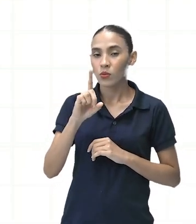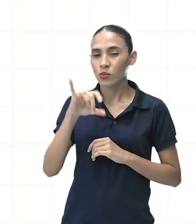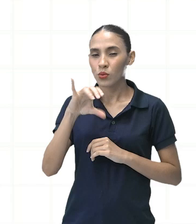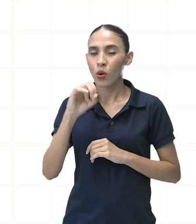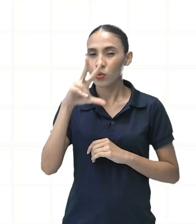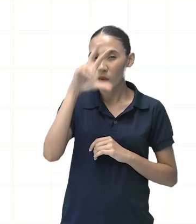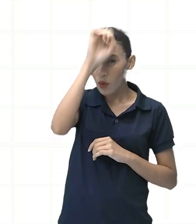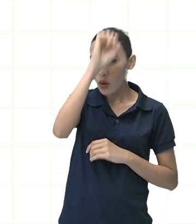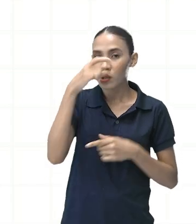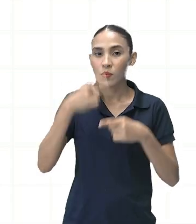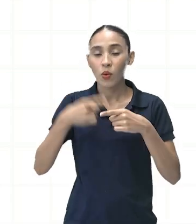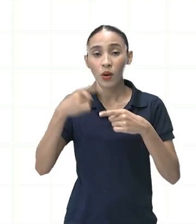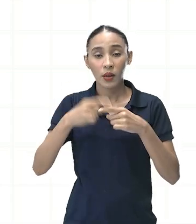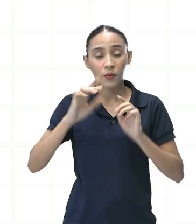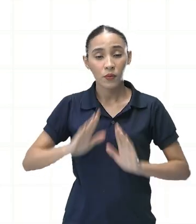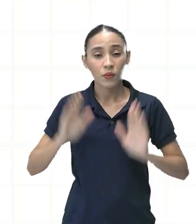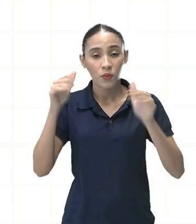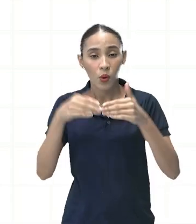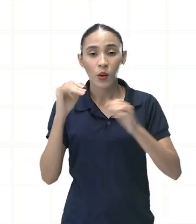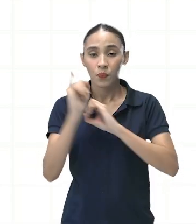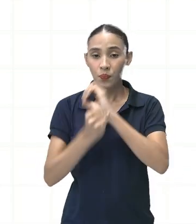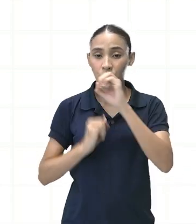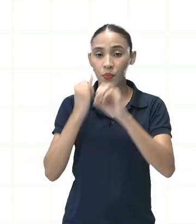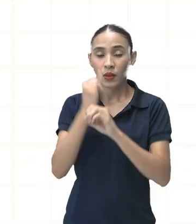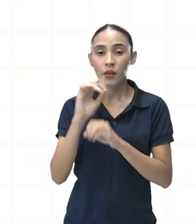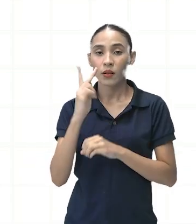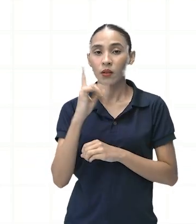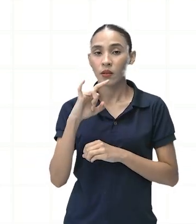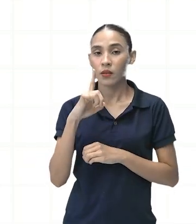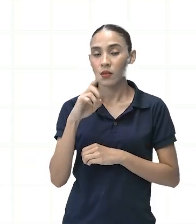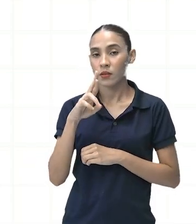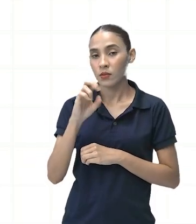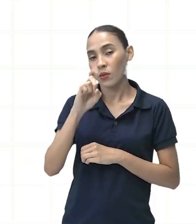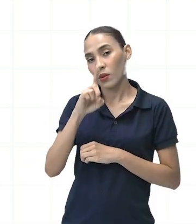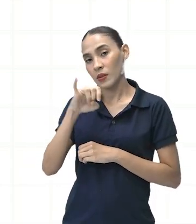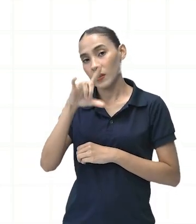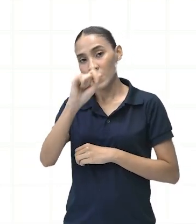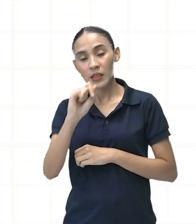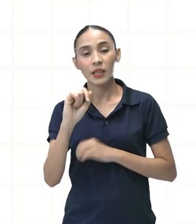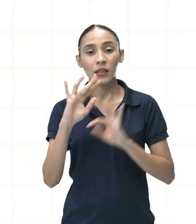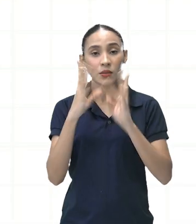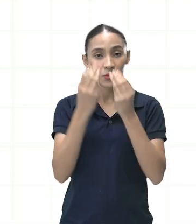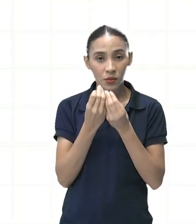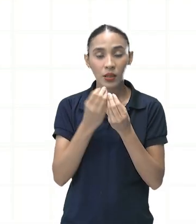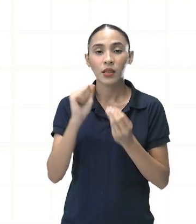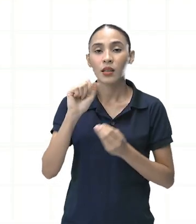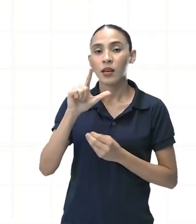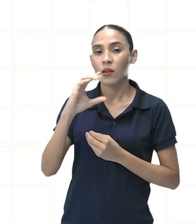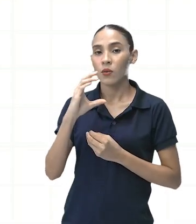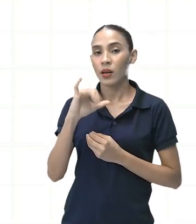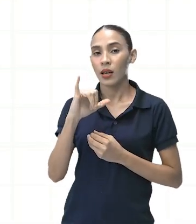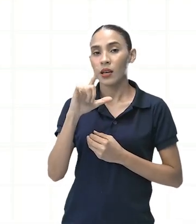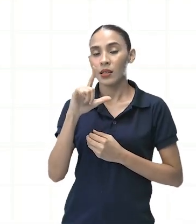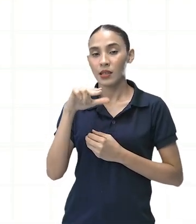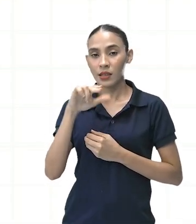forte, pois aumenta a concentração de íons hidroxila na solução, tornando-a